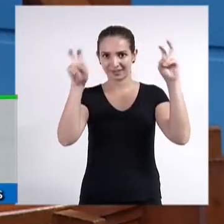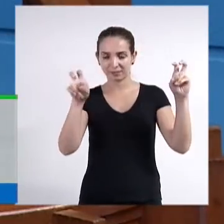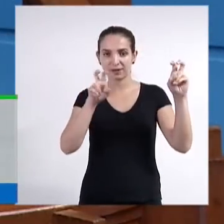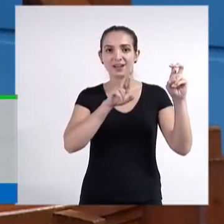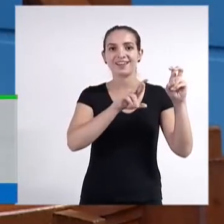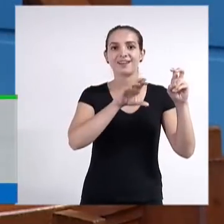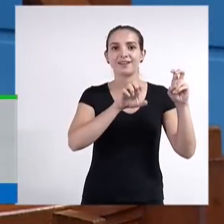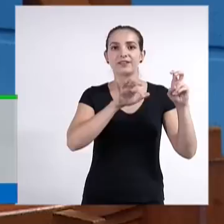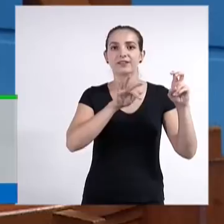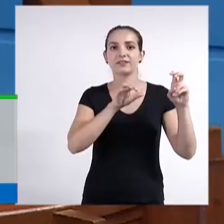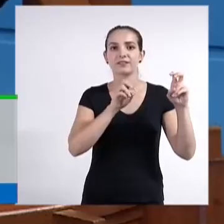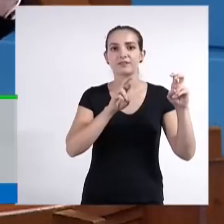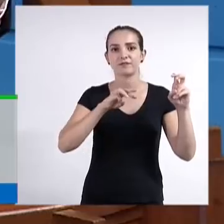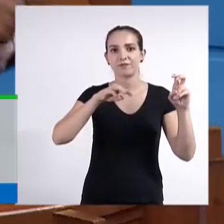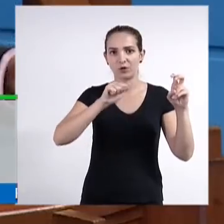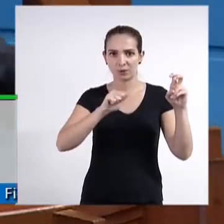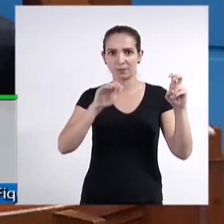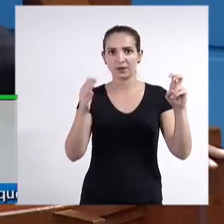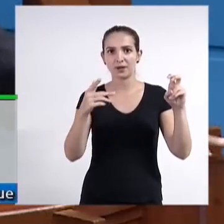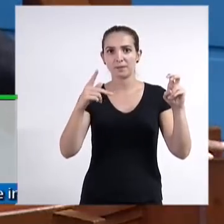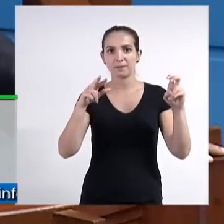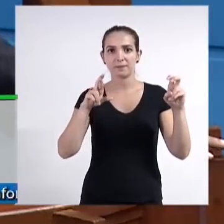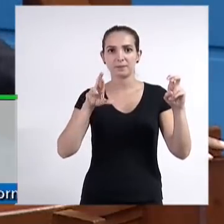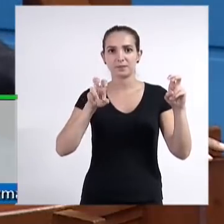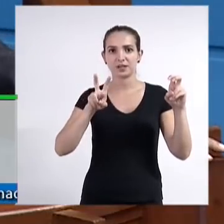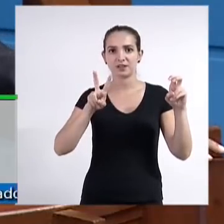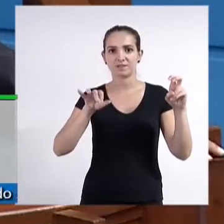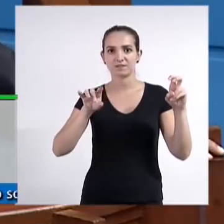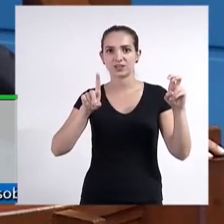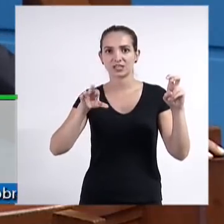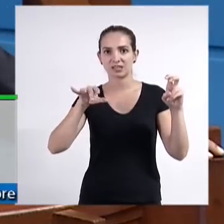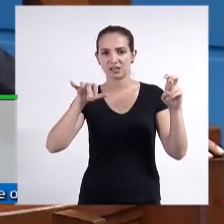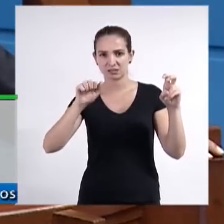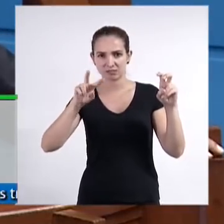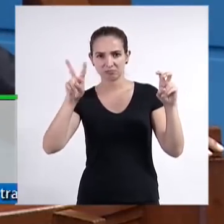Previdência. Eu fico imaginando,